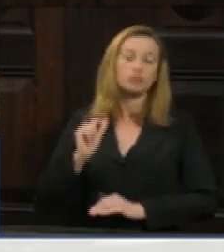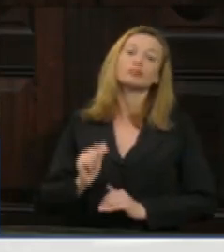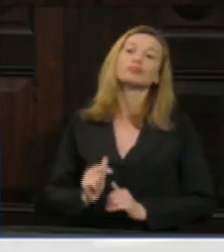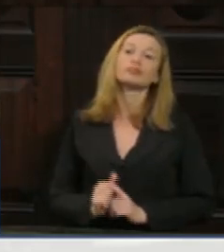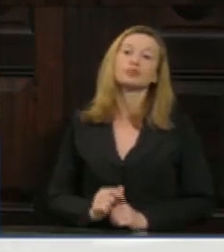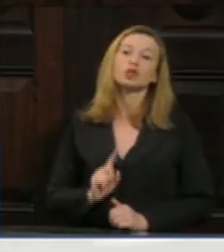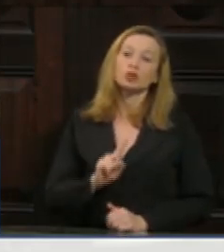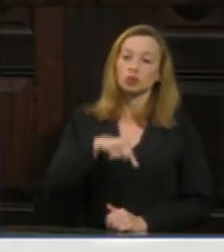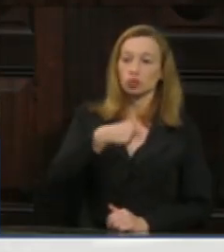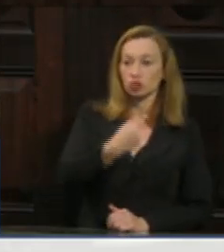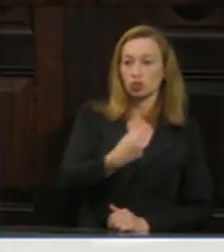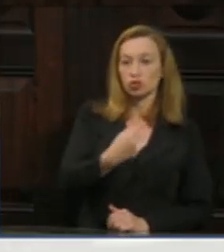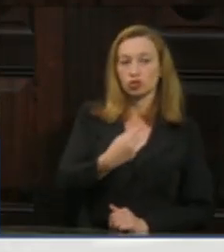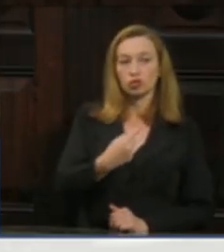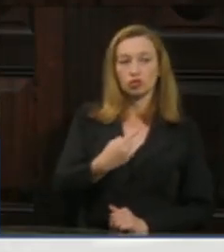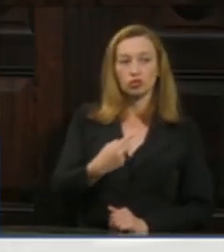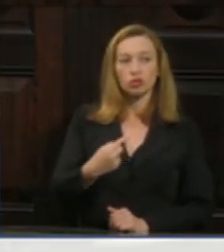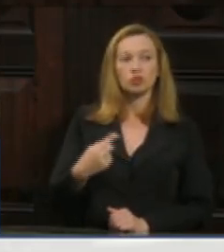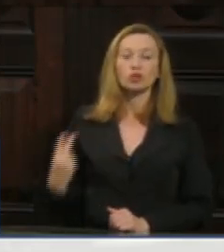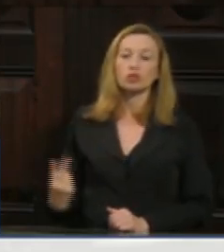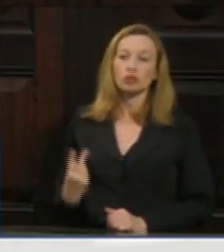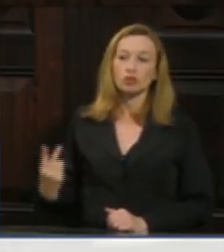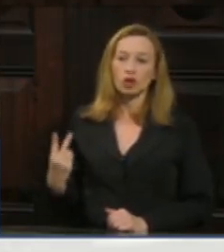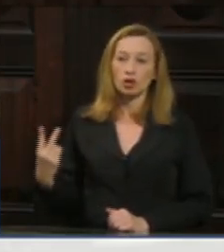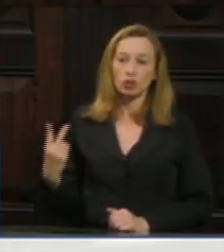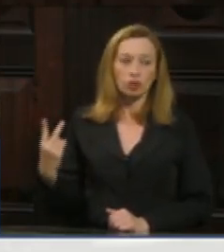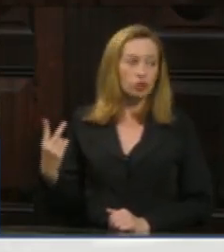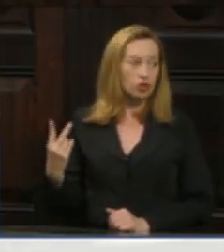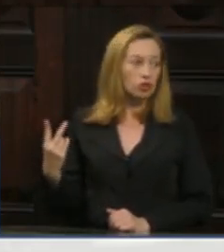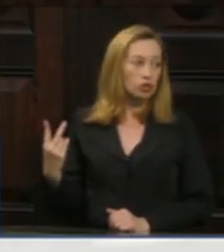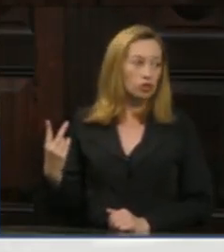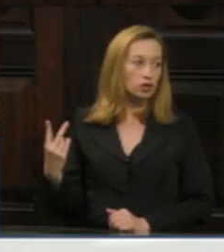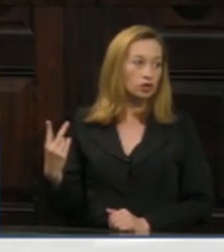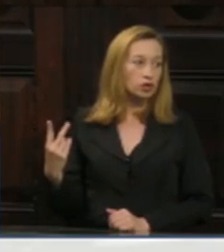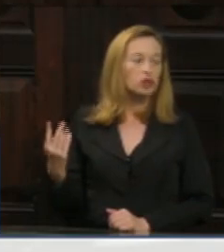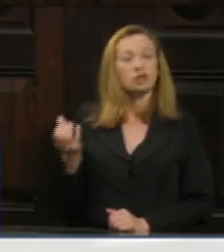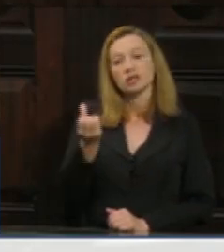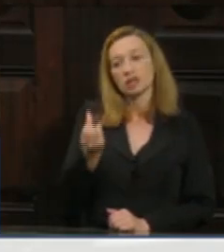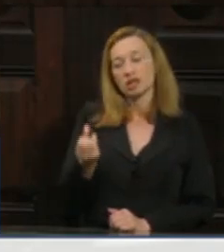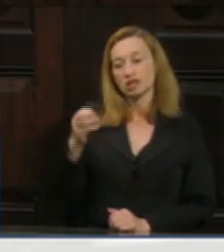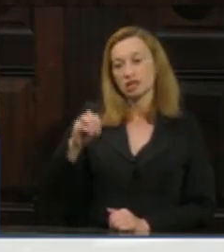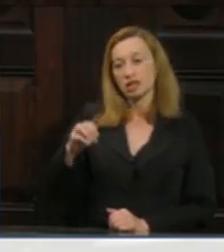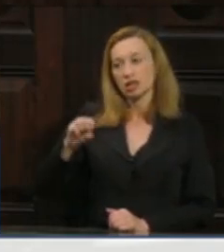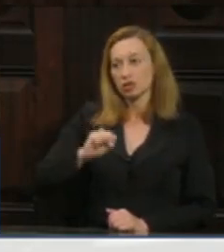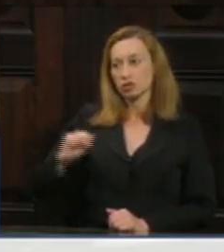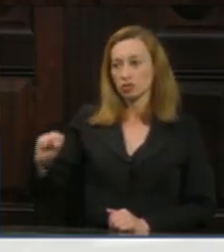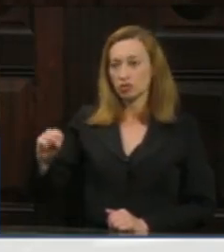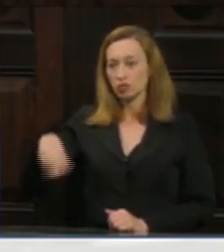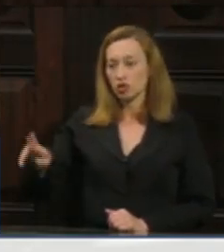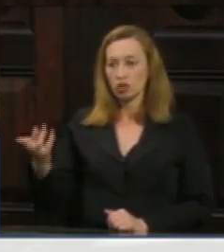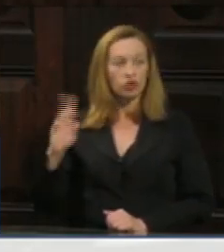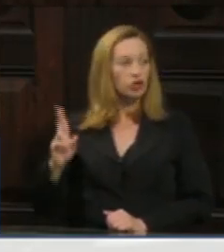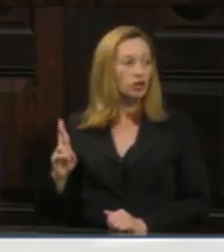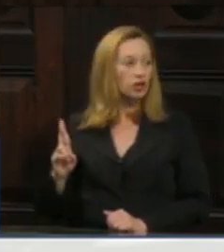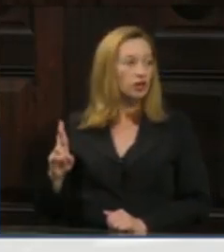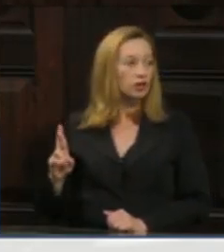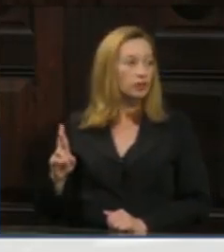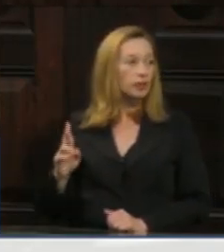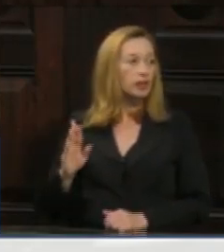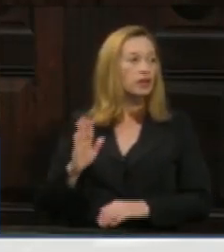no crescimento do PIB de 3 pontos percentuais, a receita do ICMS